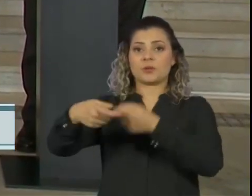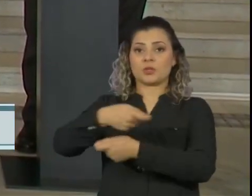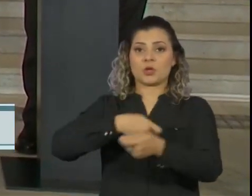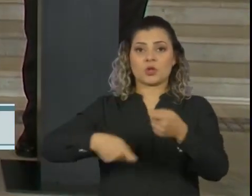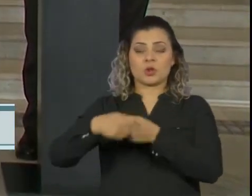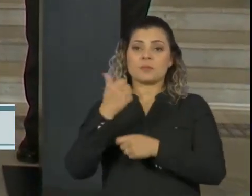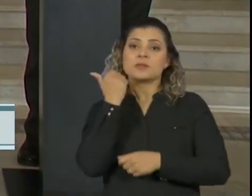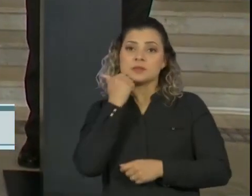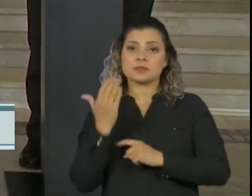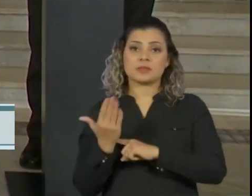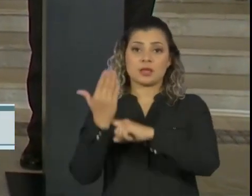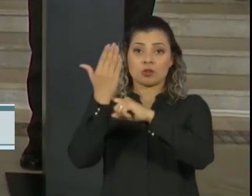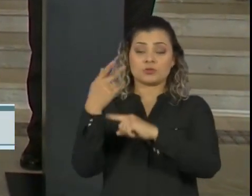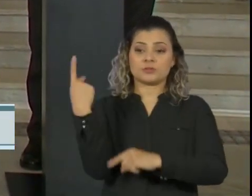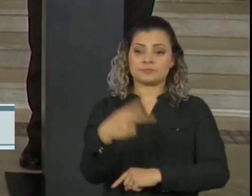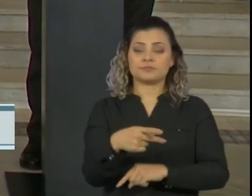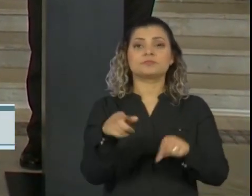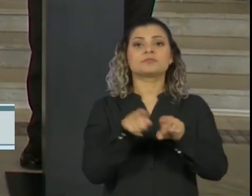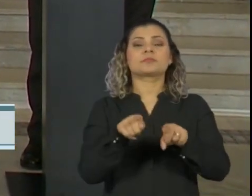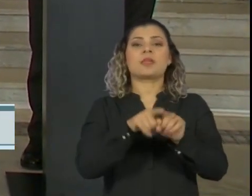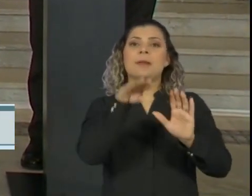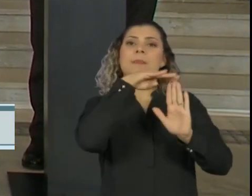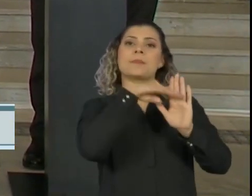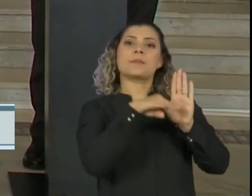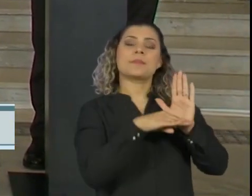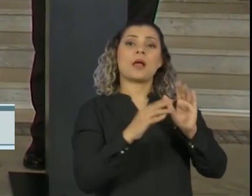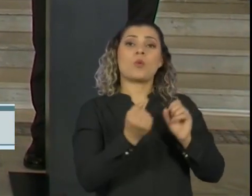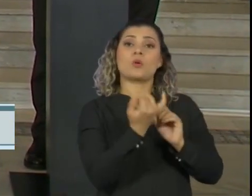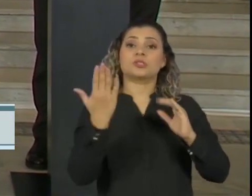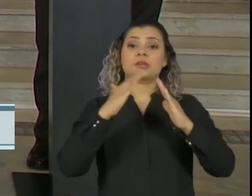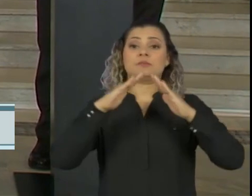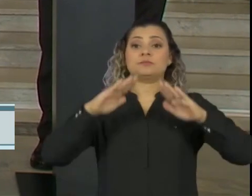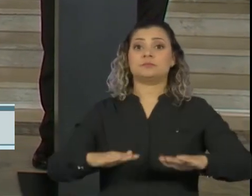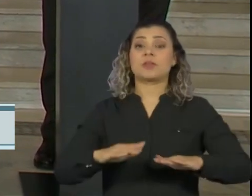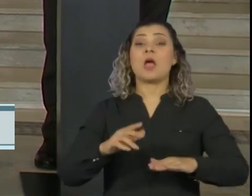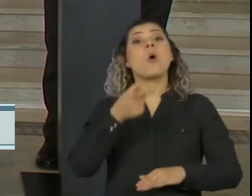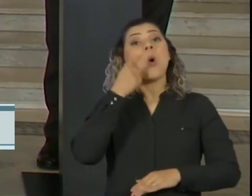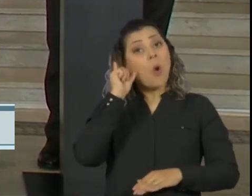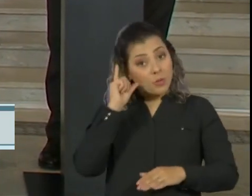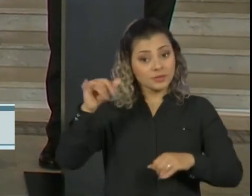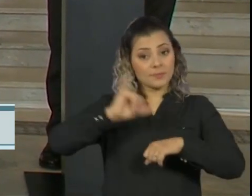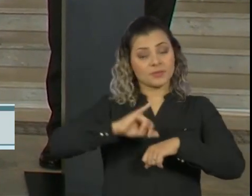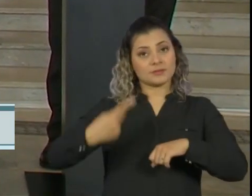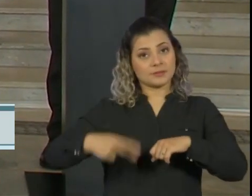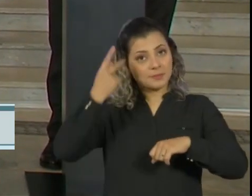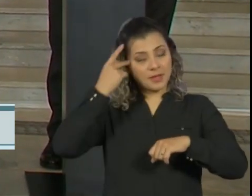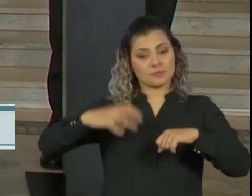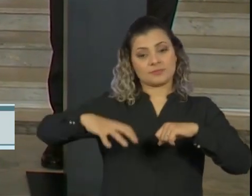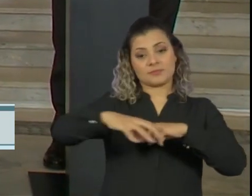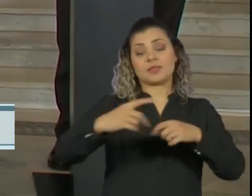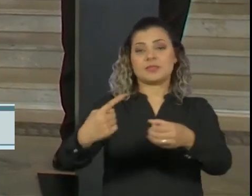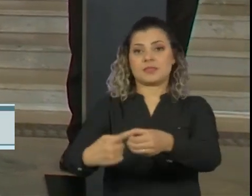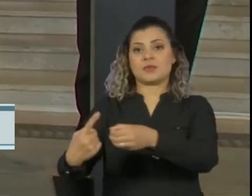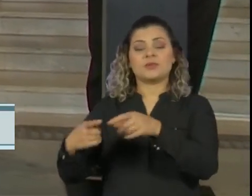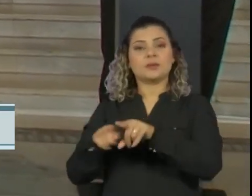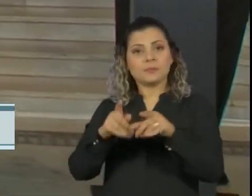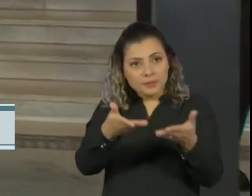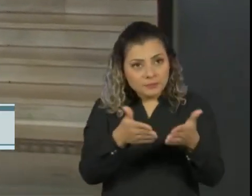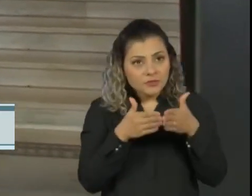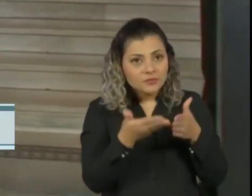Econômico, Ciência e Tecnologia, inclusive com os índices de isolamento de ontem na Grande São Paulo e interior de São Paulo.